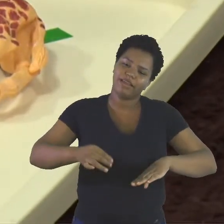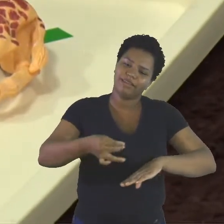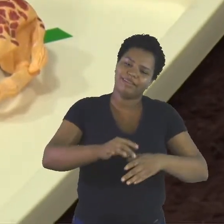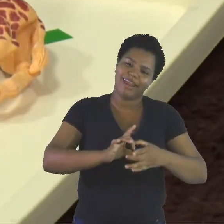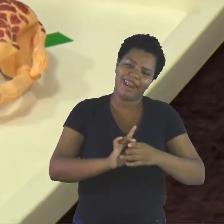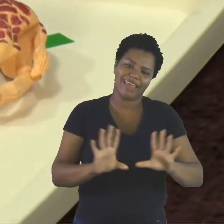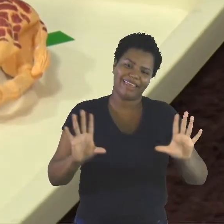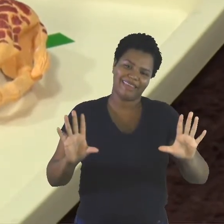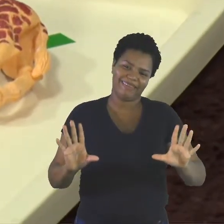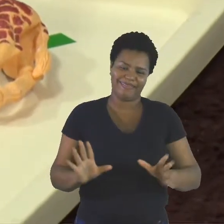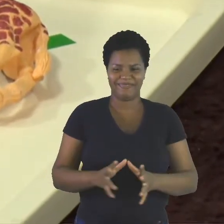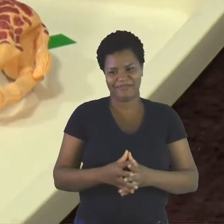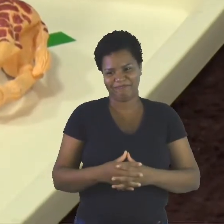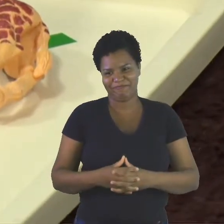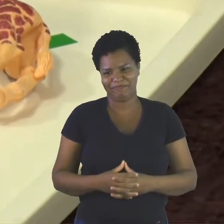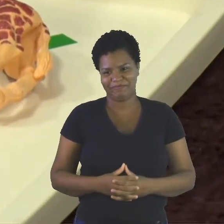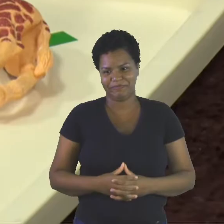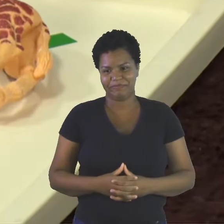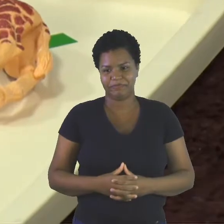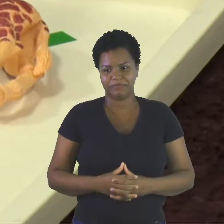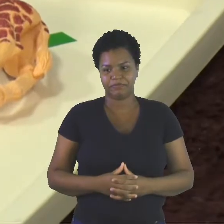e com a fita